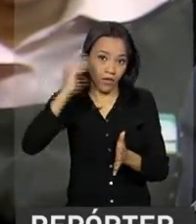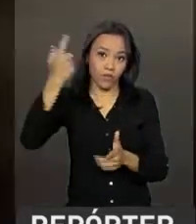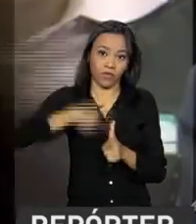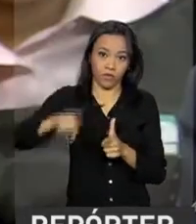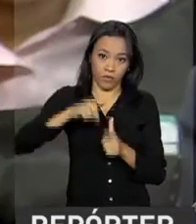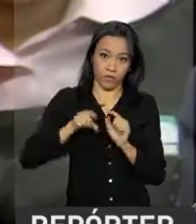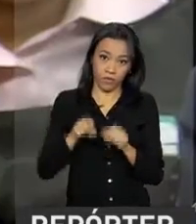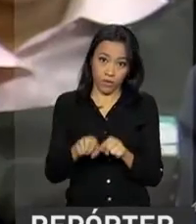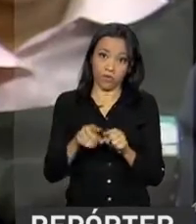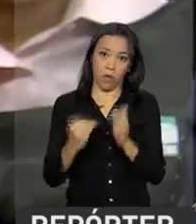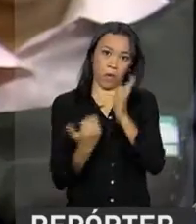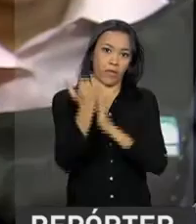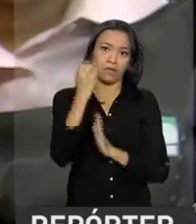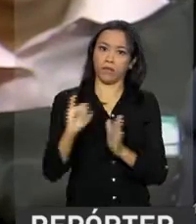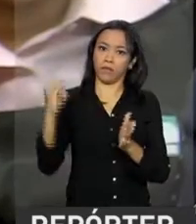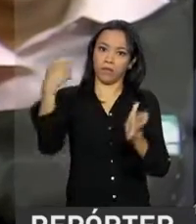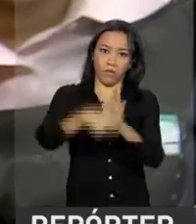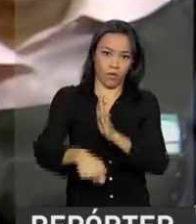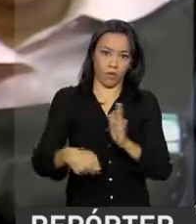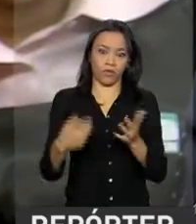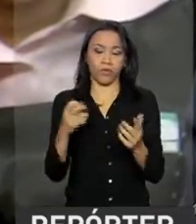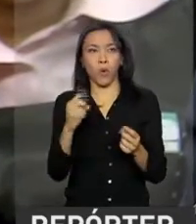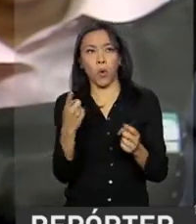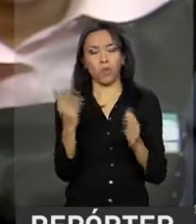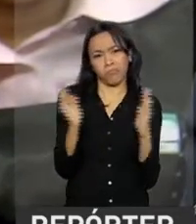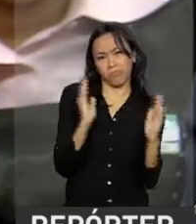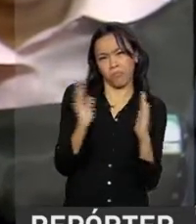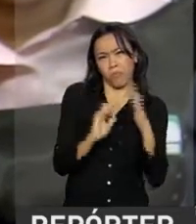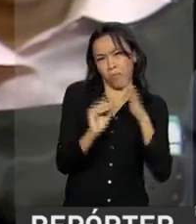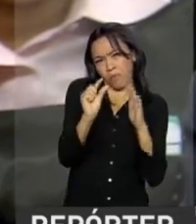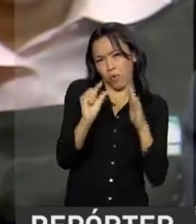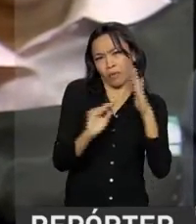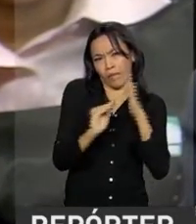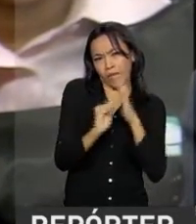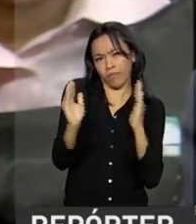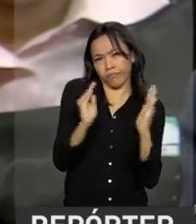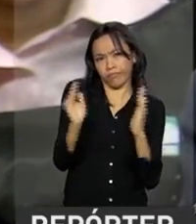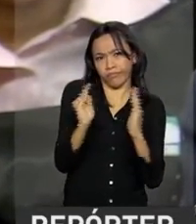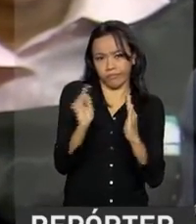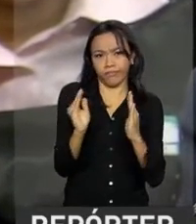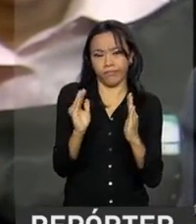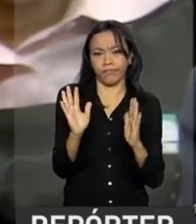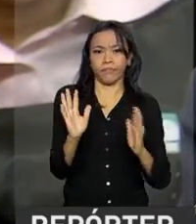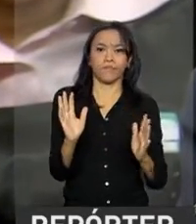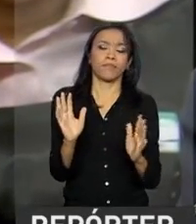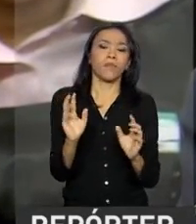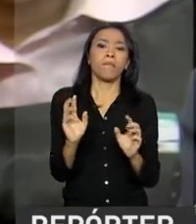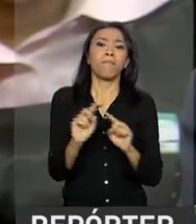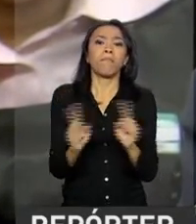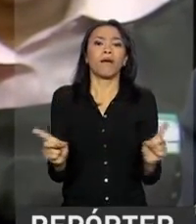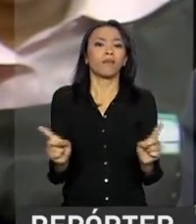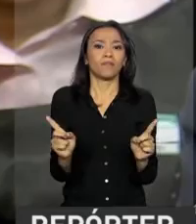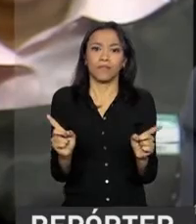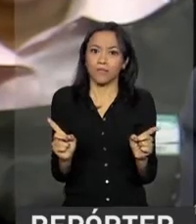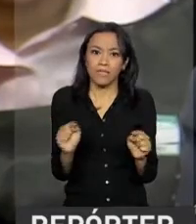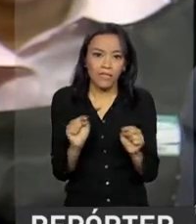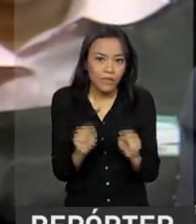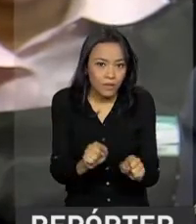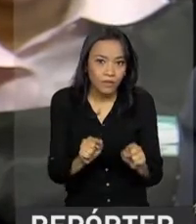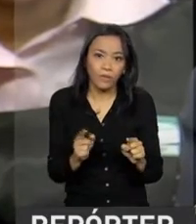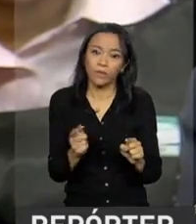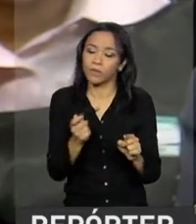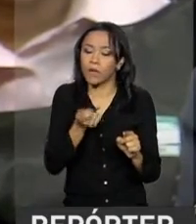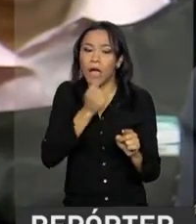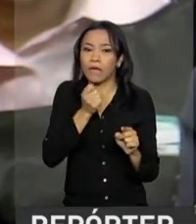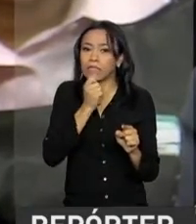definitiva. Impostos, de forma transitória, etc., eu acredito que pode vir a ser necessário. Não está isso, não